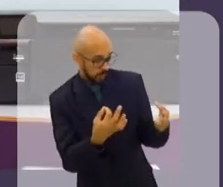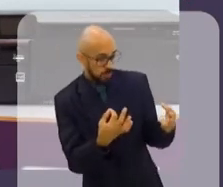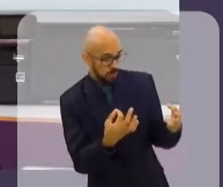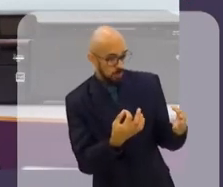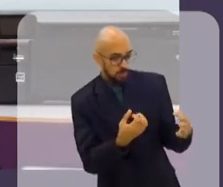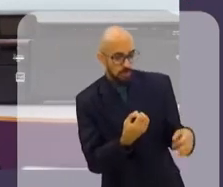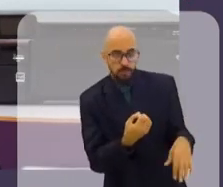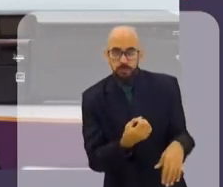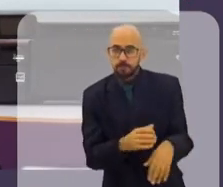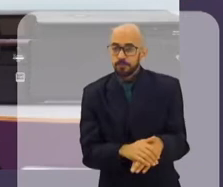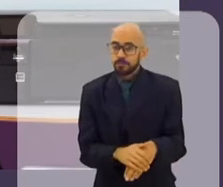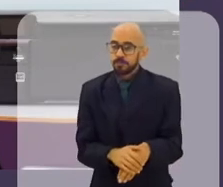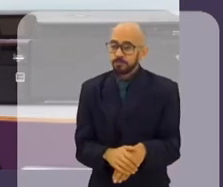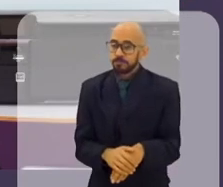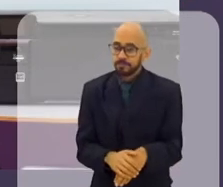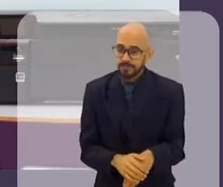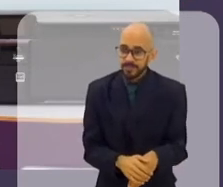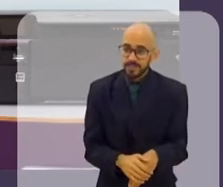Perfeito.